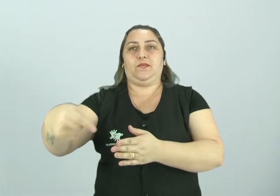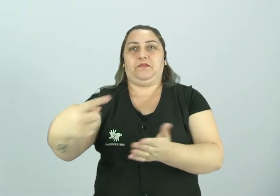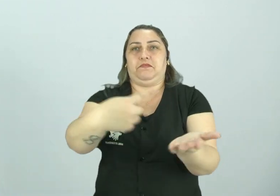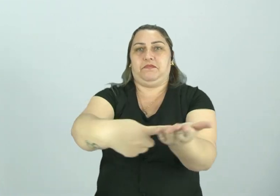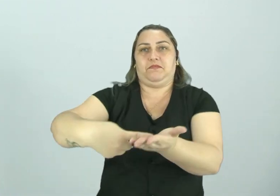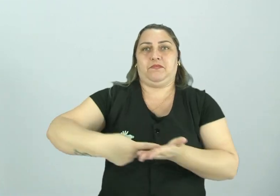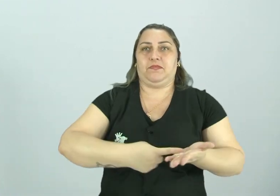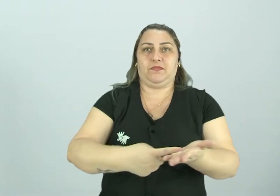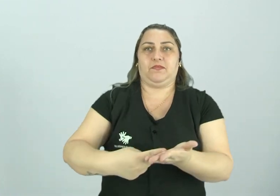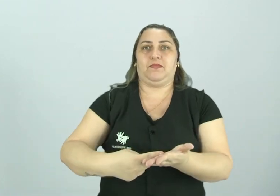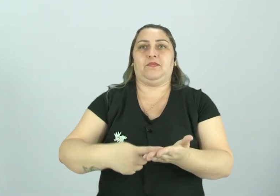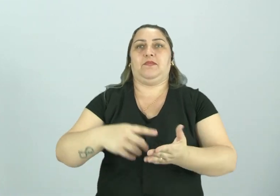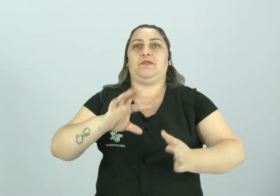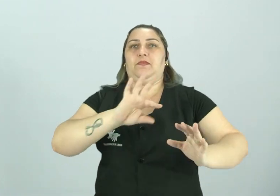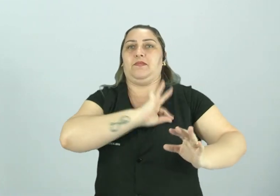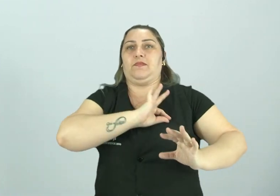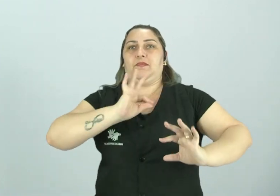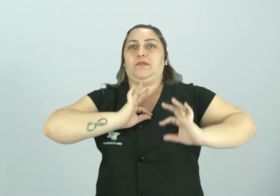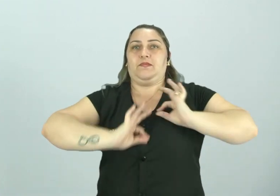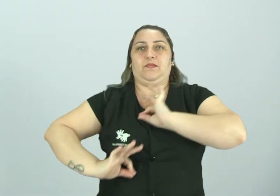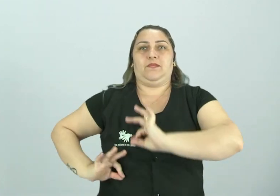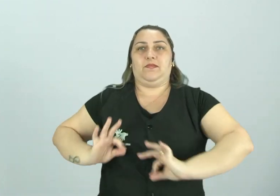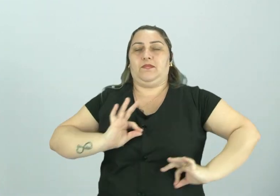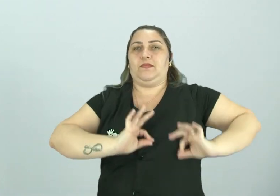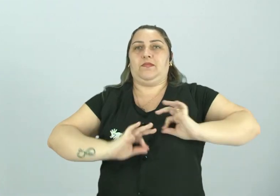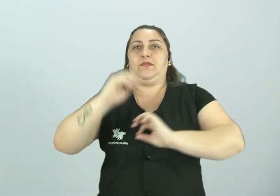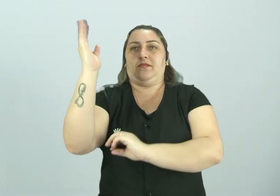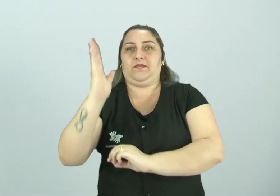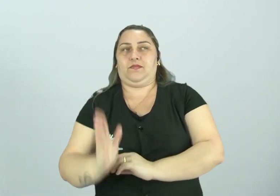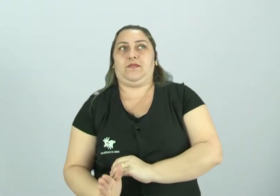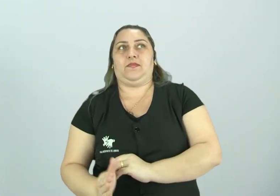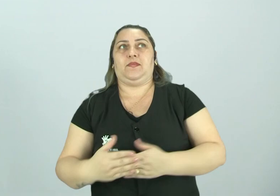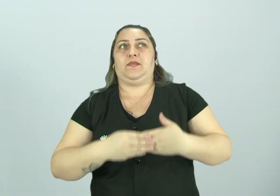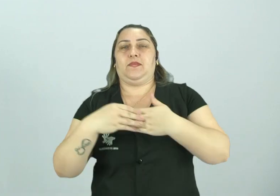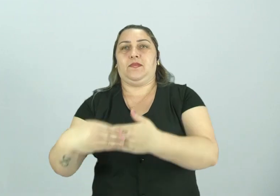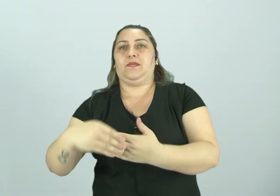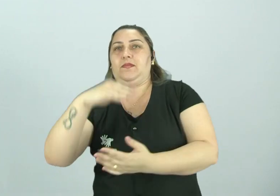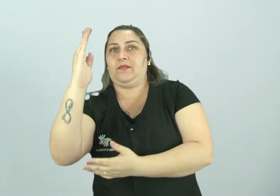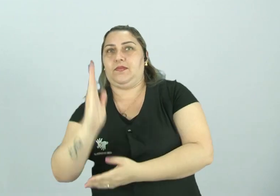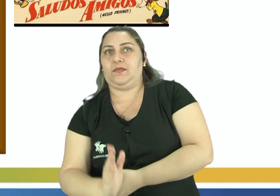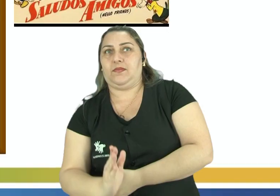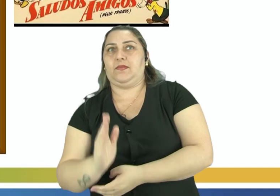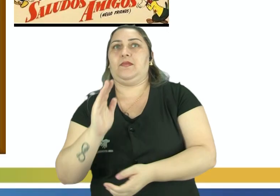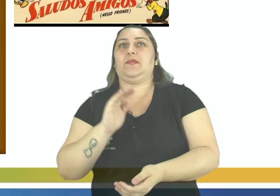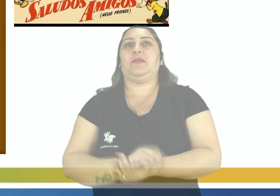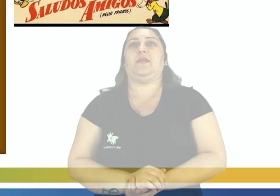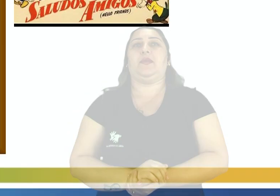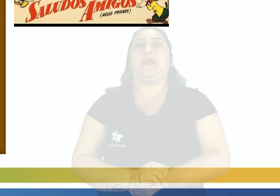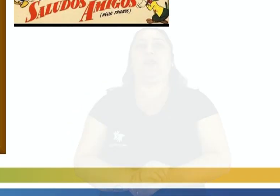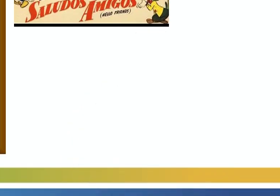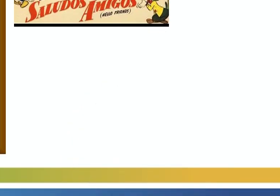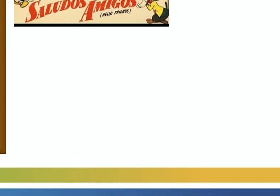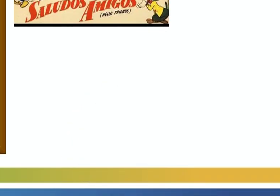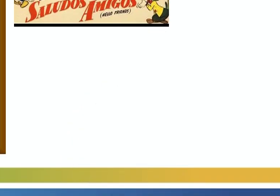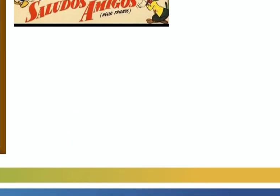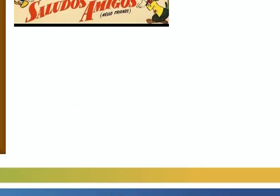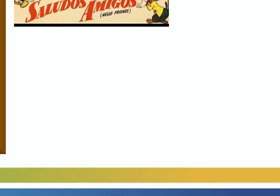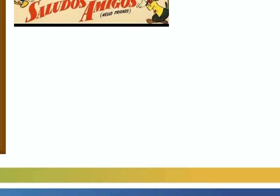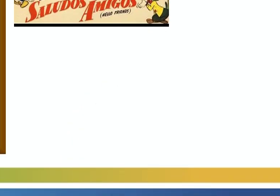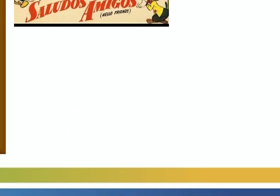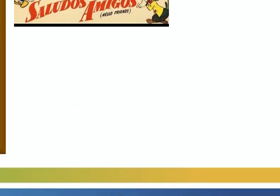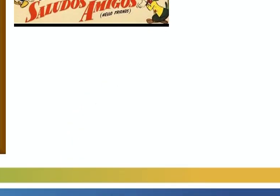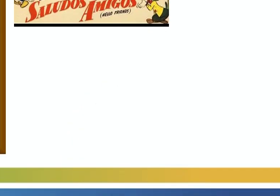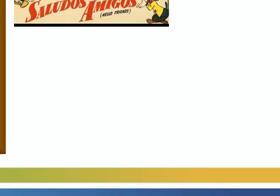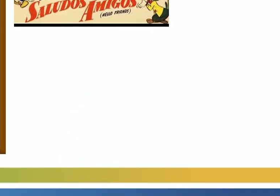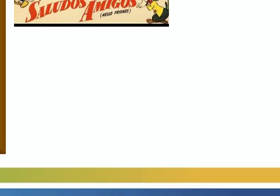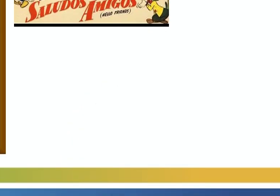acordo com o exército, as Forças Armadas Brasileiras mandam para o Brasil. E para fazer jus a